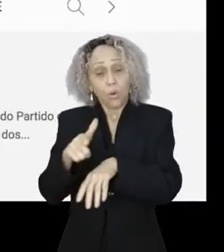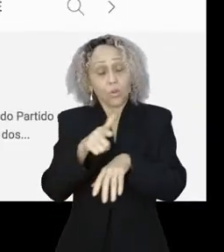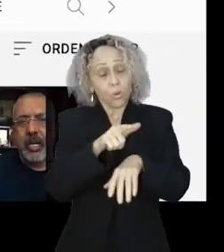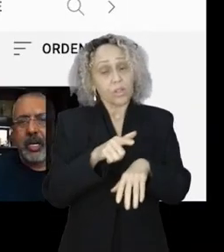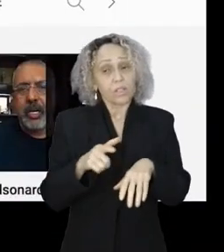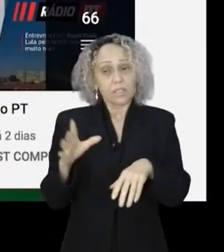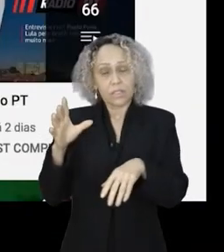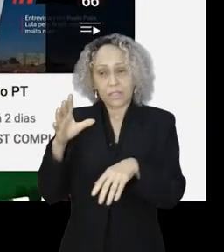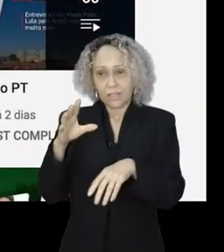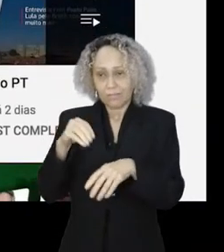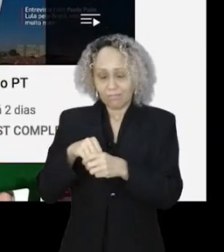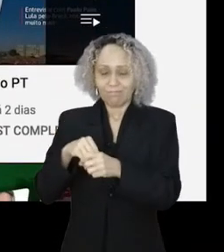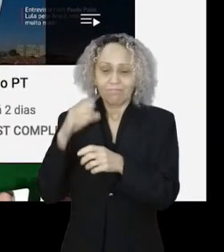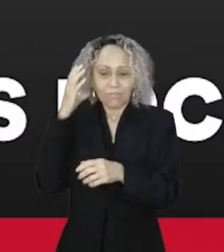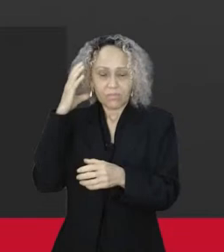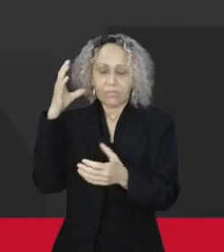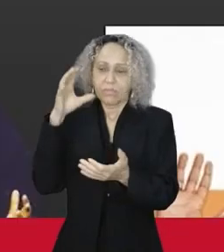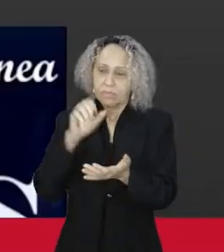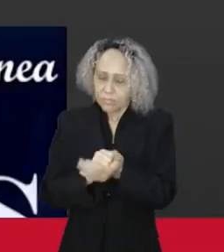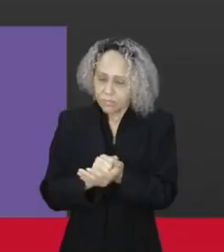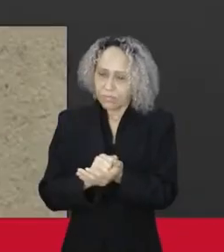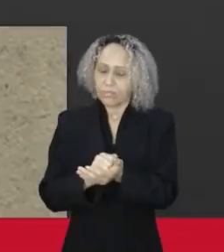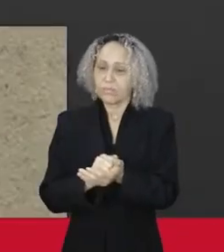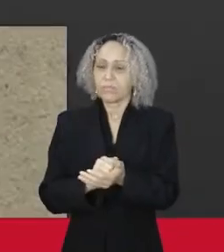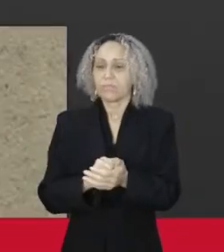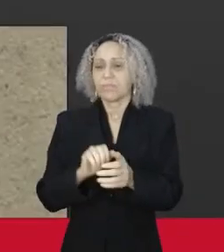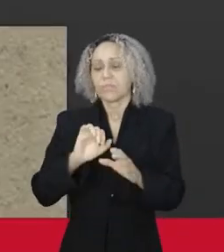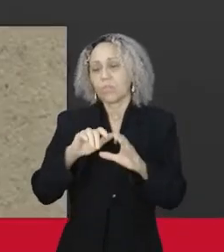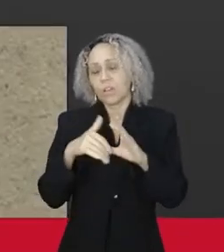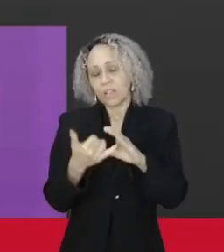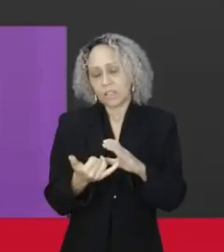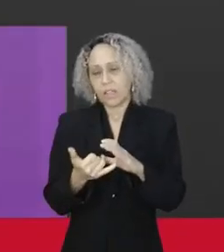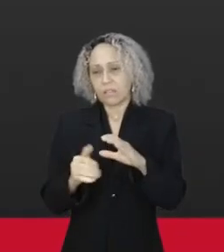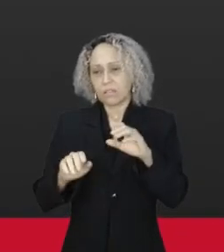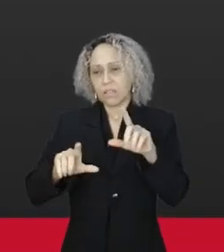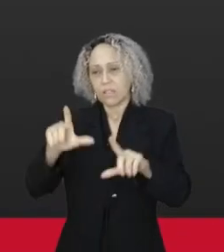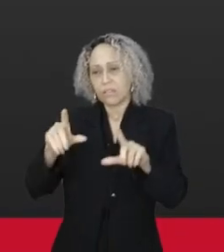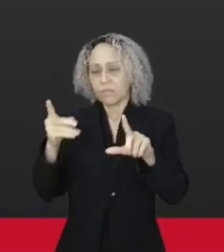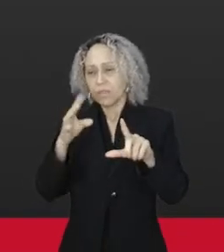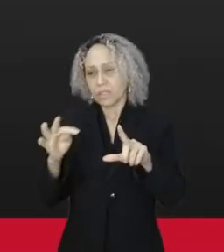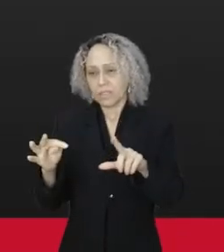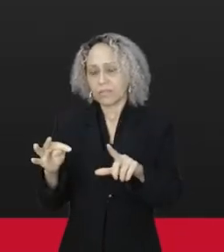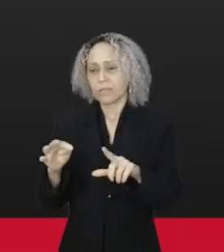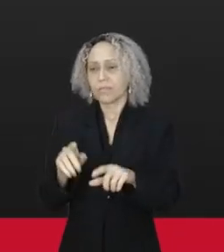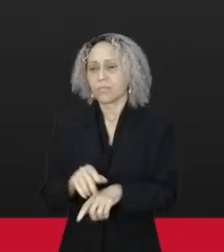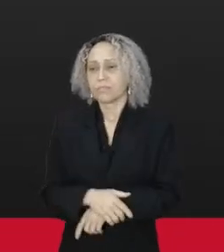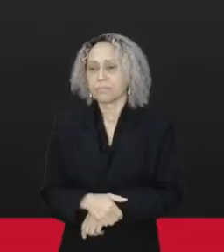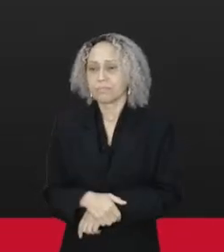Formação, no canal da TVBT no YouTube ou em formato de podcast no Spotify.